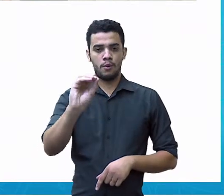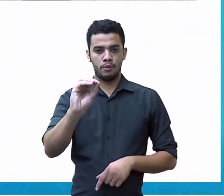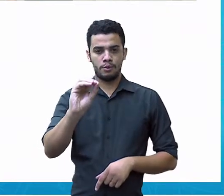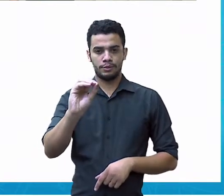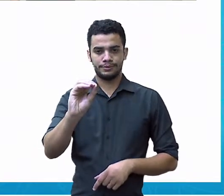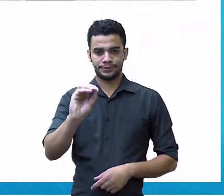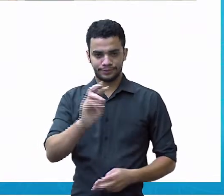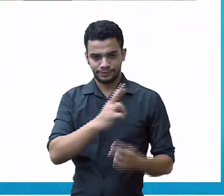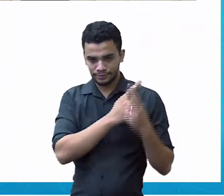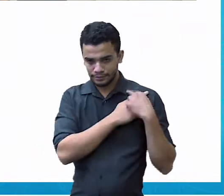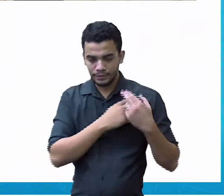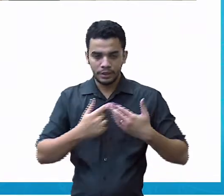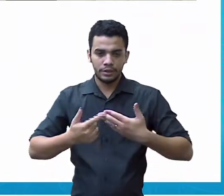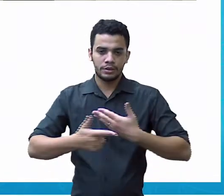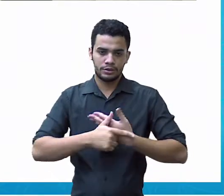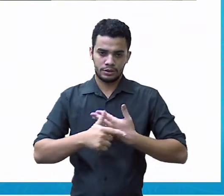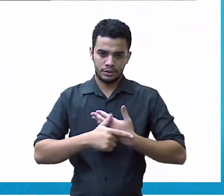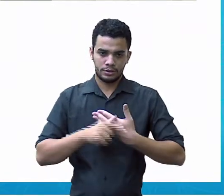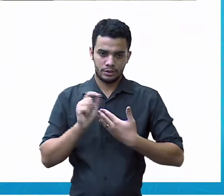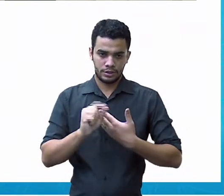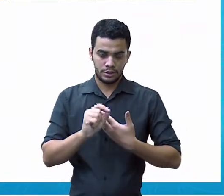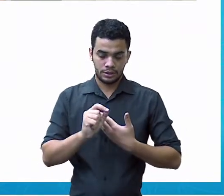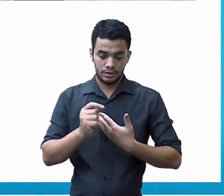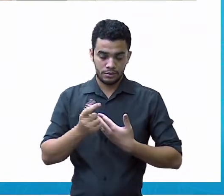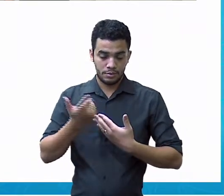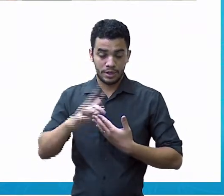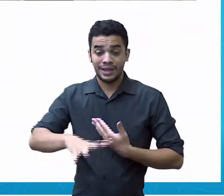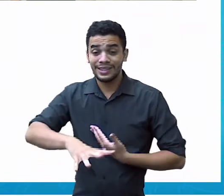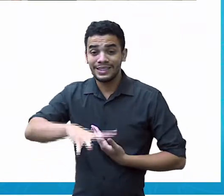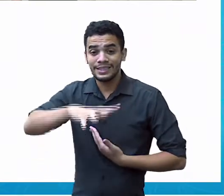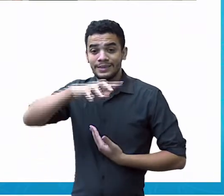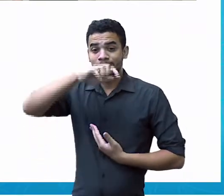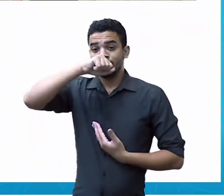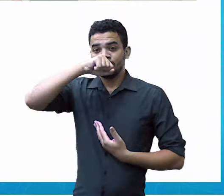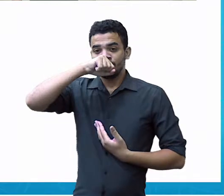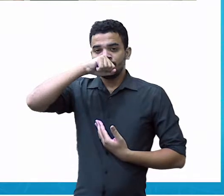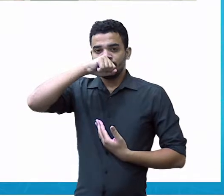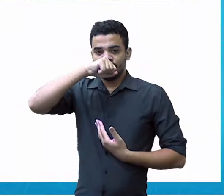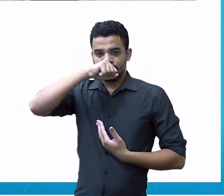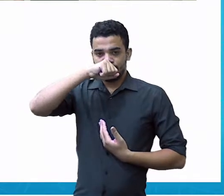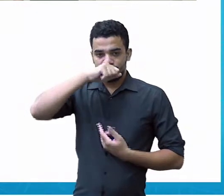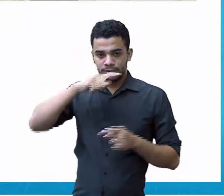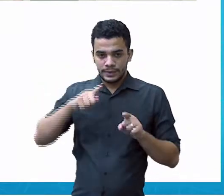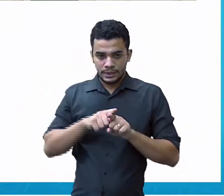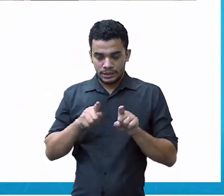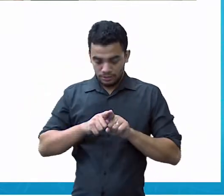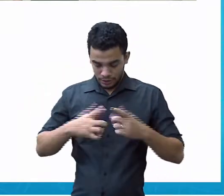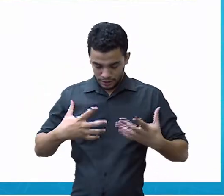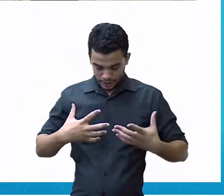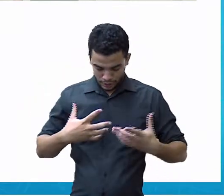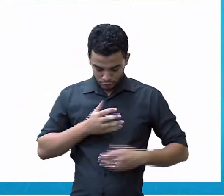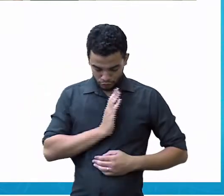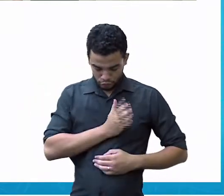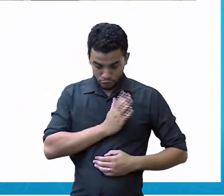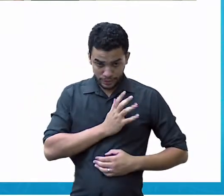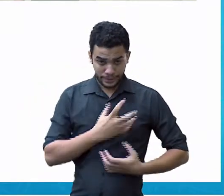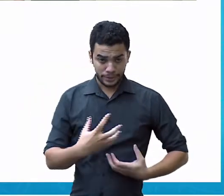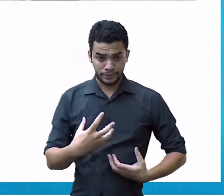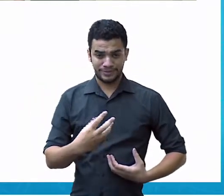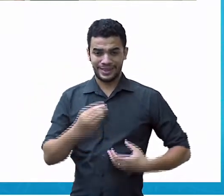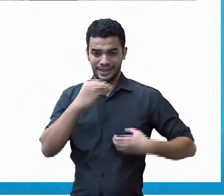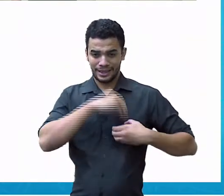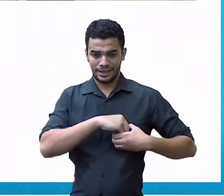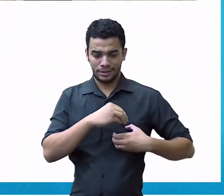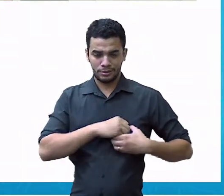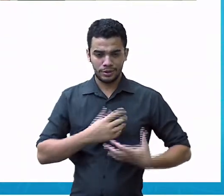cardiovasculares, além de transmitir algumas informações sensoriais e motoras. Sua função,